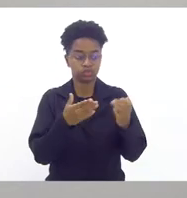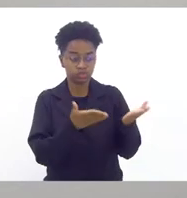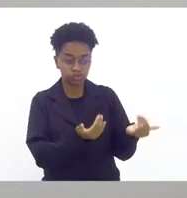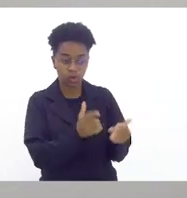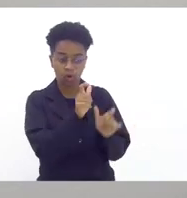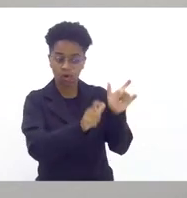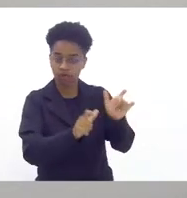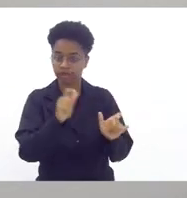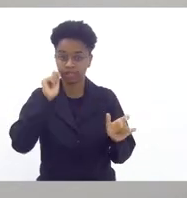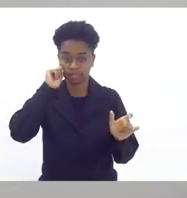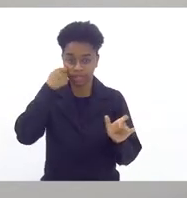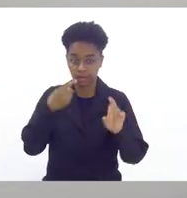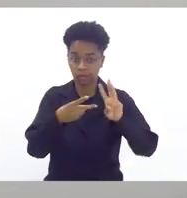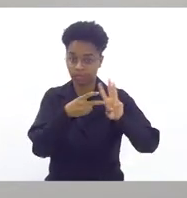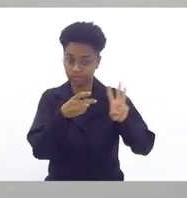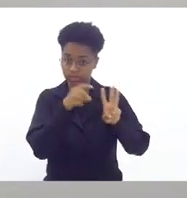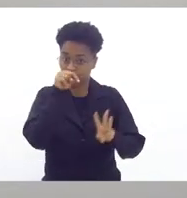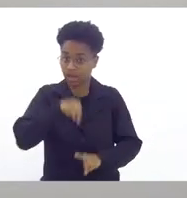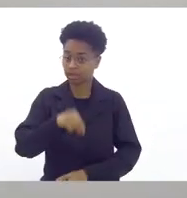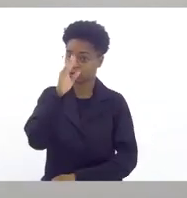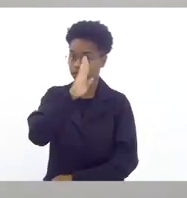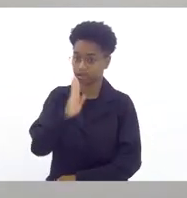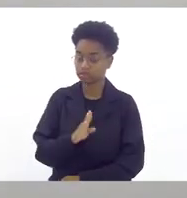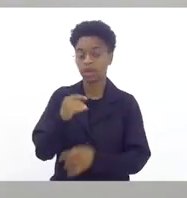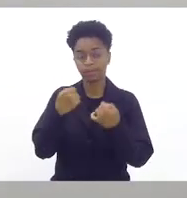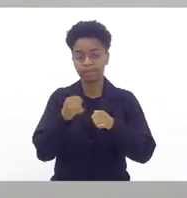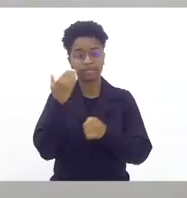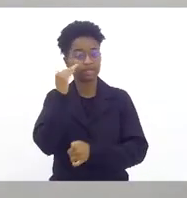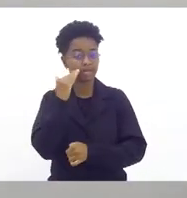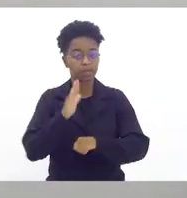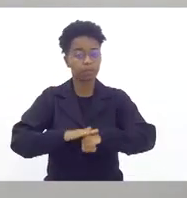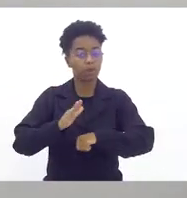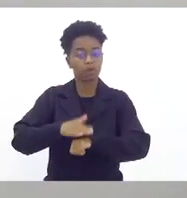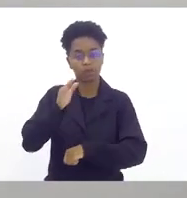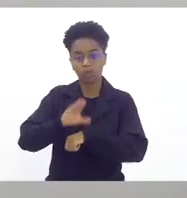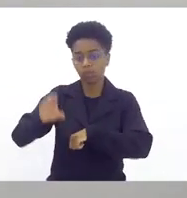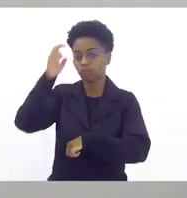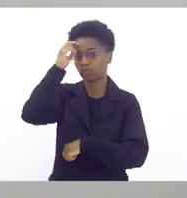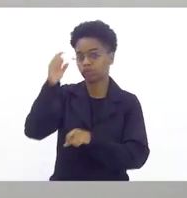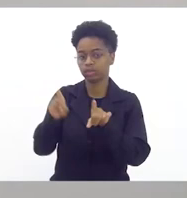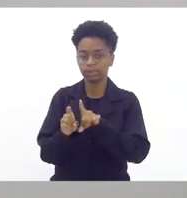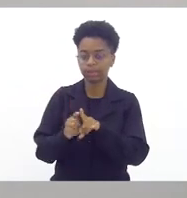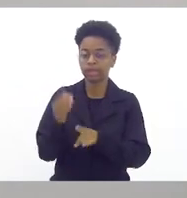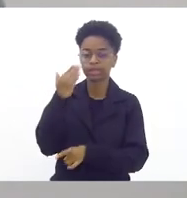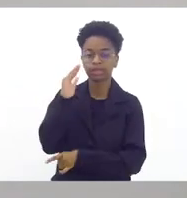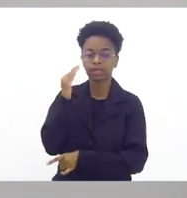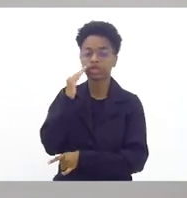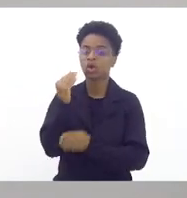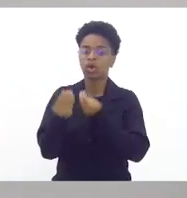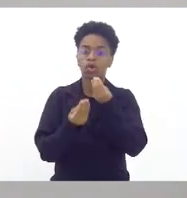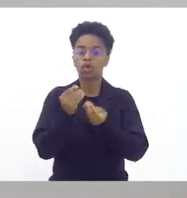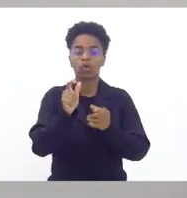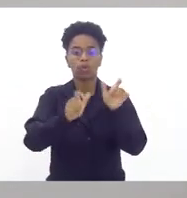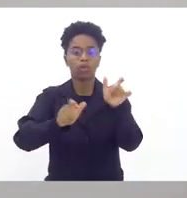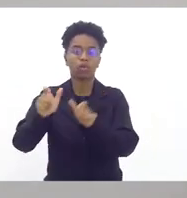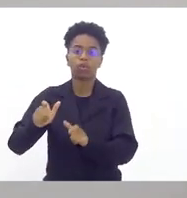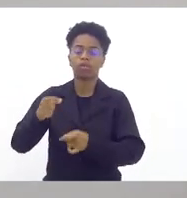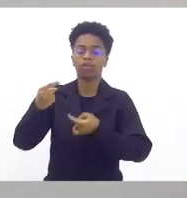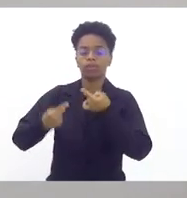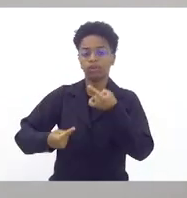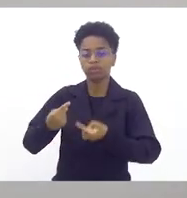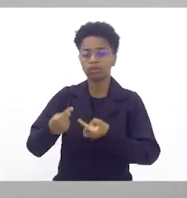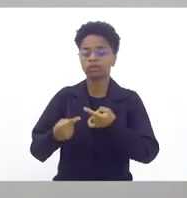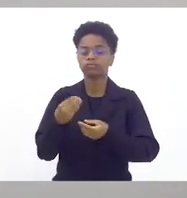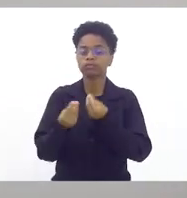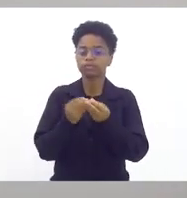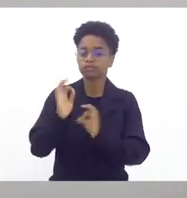negros e indígenas desse país, o reconhecimento da sua própria cultura, como também o reconhecimento como parte constituinte do Estado brasileiro e